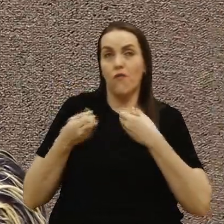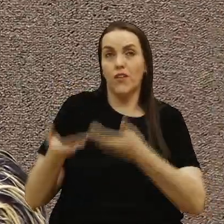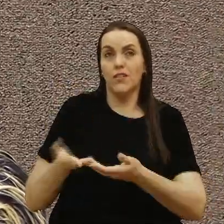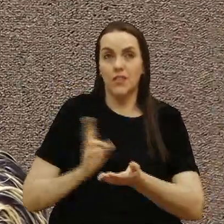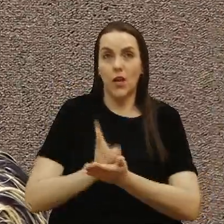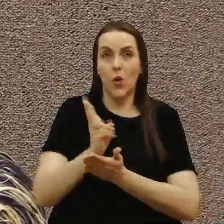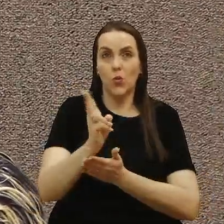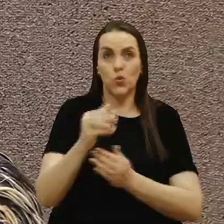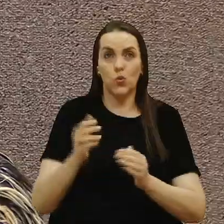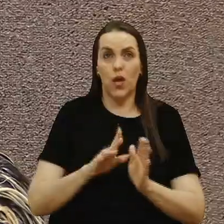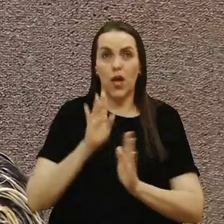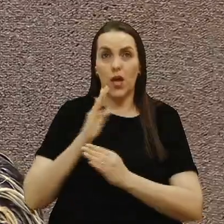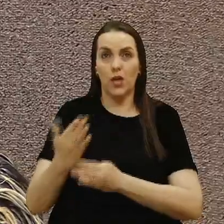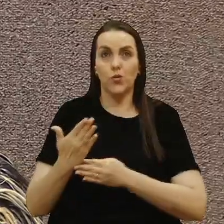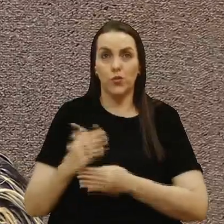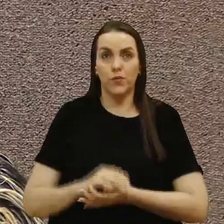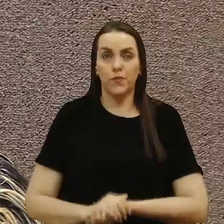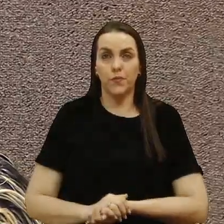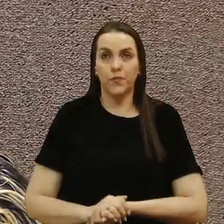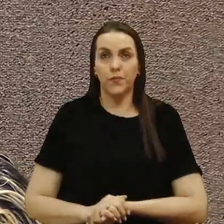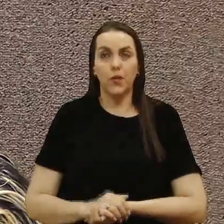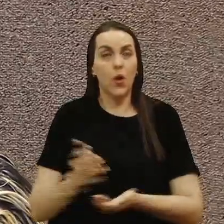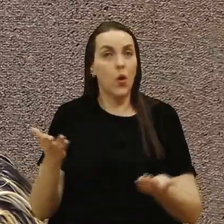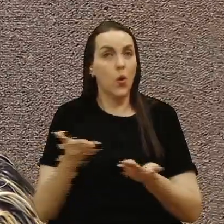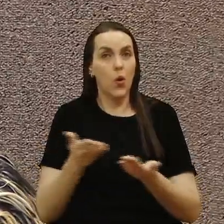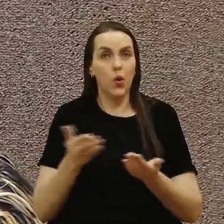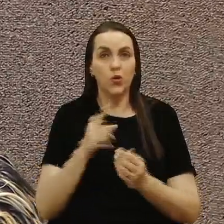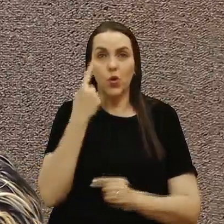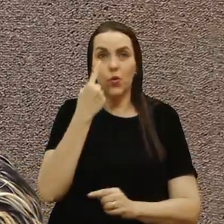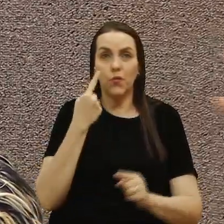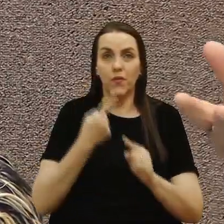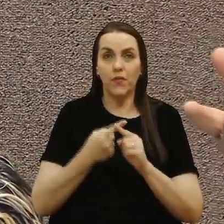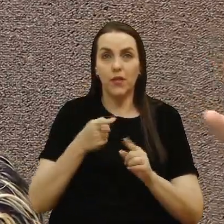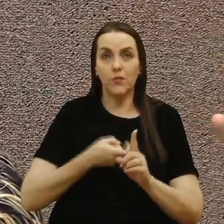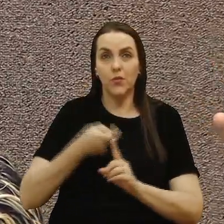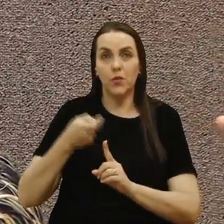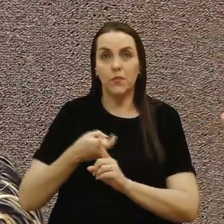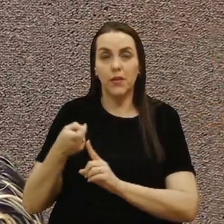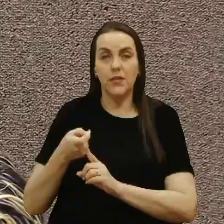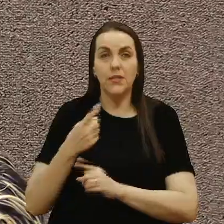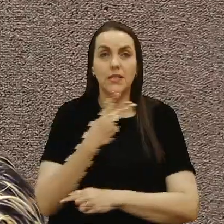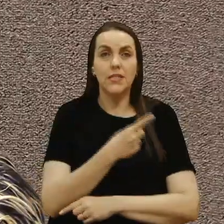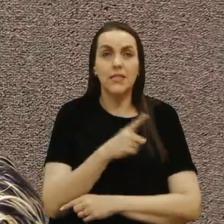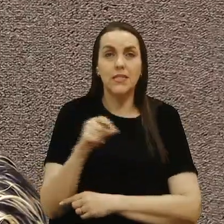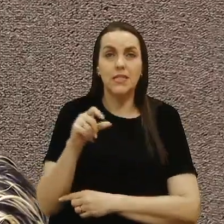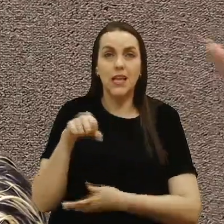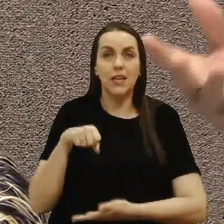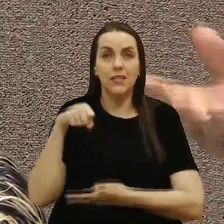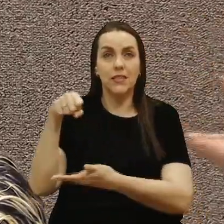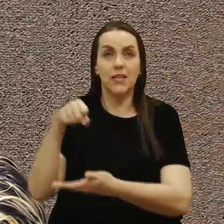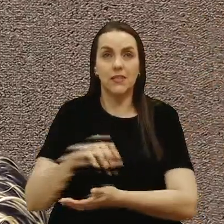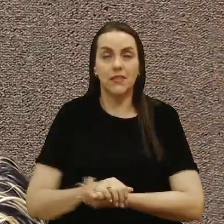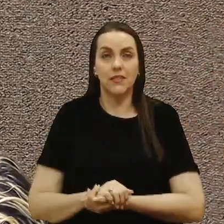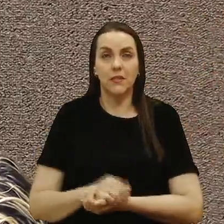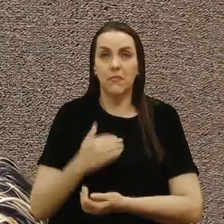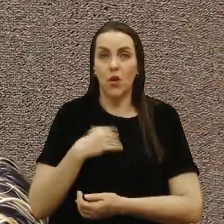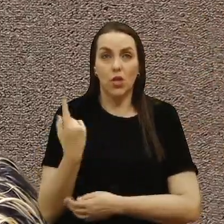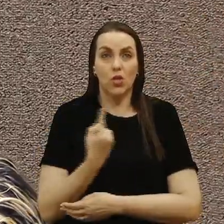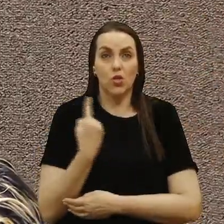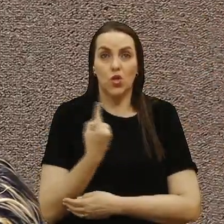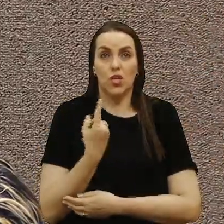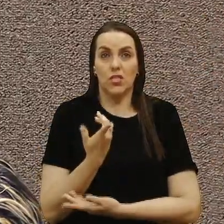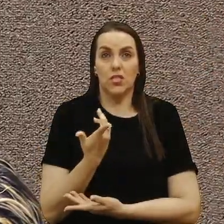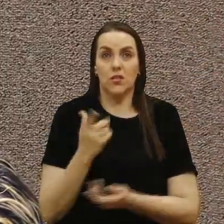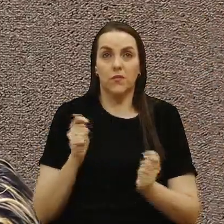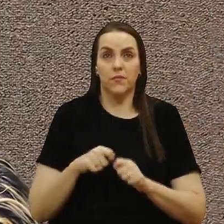continuar. Tanto que hoje a gente está fazendo uma vez por mês 100 cestas. Por quê? Porque eu tenho que me virar sozinho, é o que eu posso